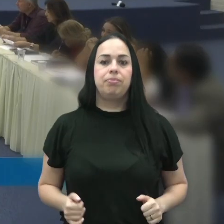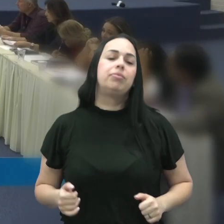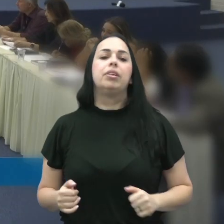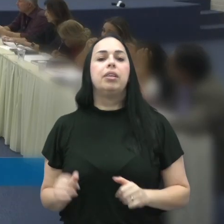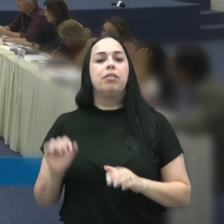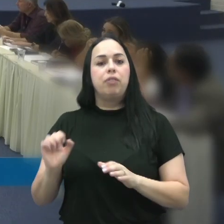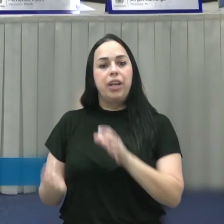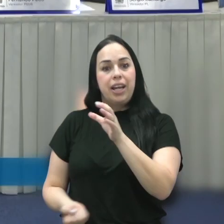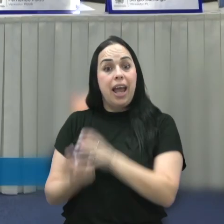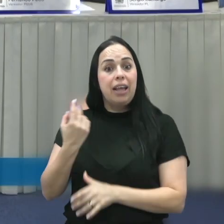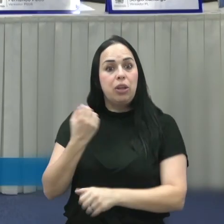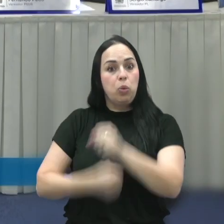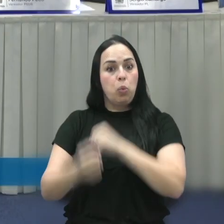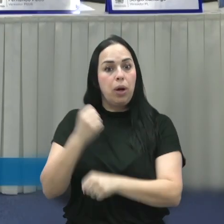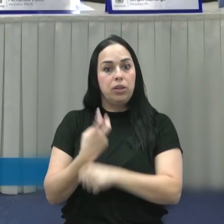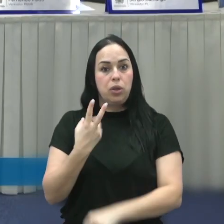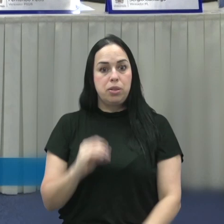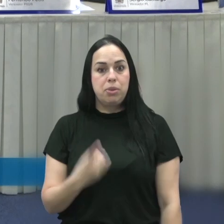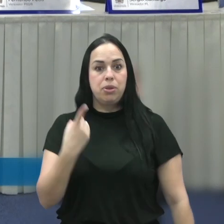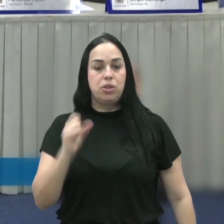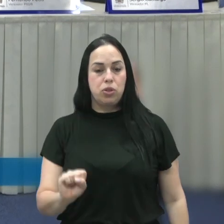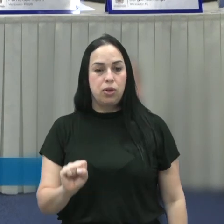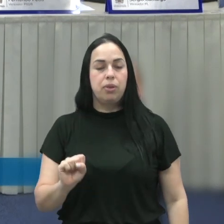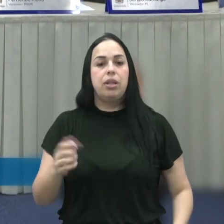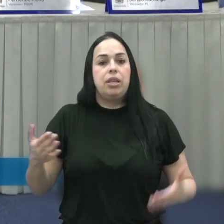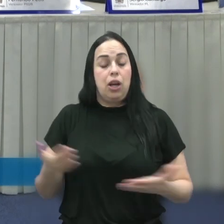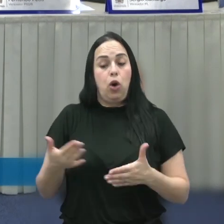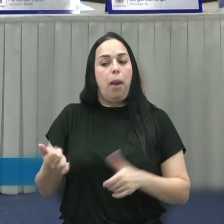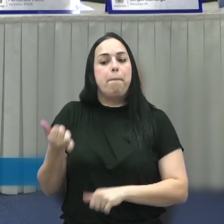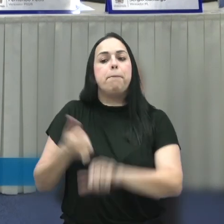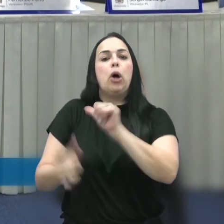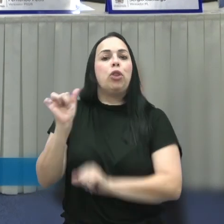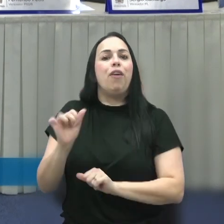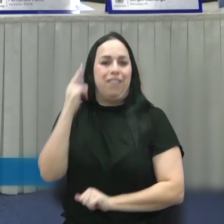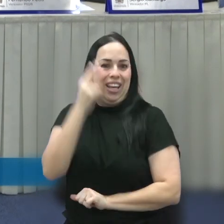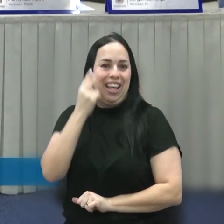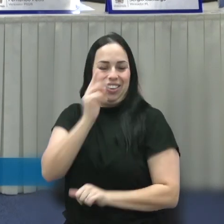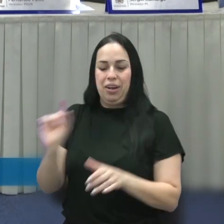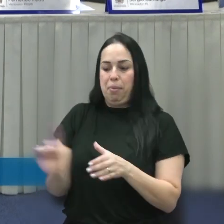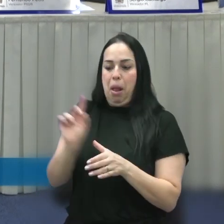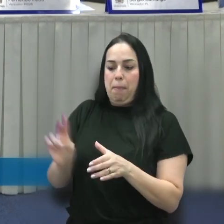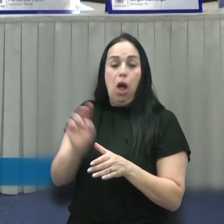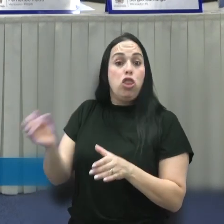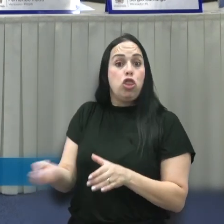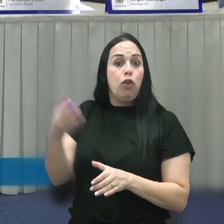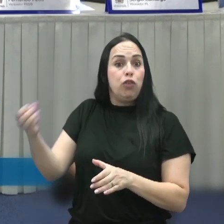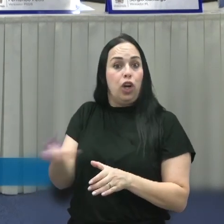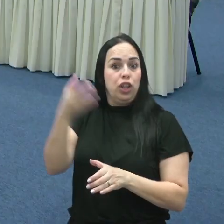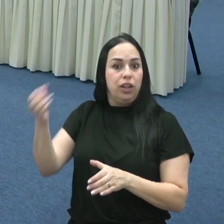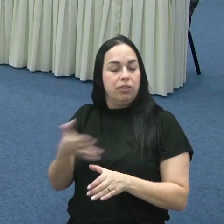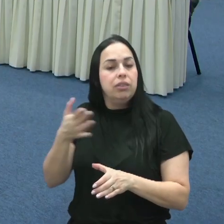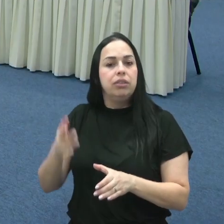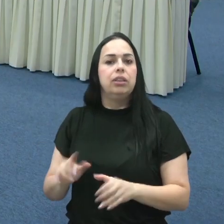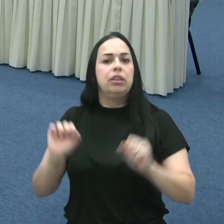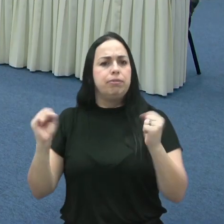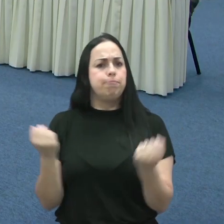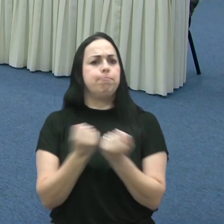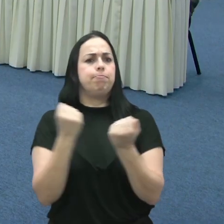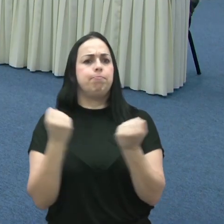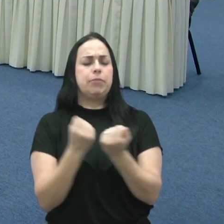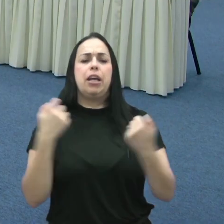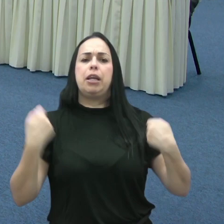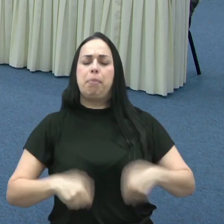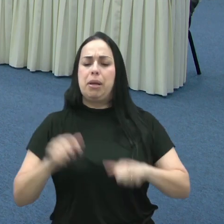com Autismo, criada em 2018 e com nova composição formada neste mandato, o grupo